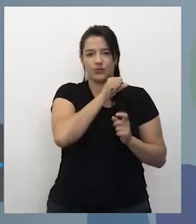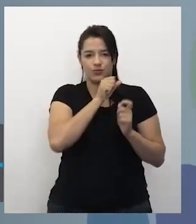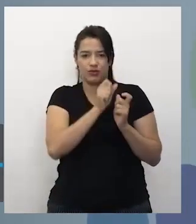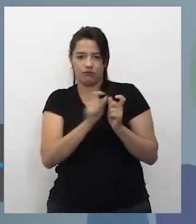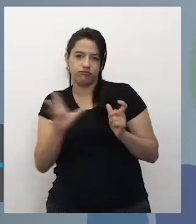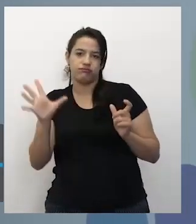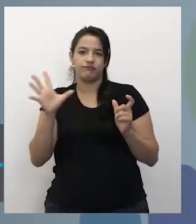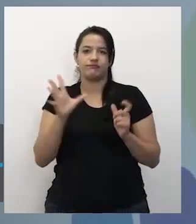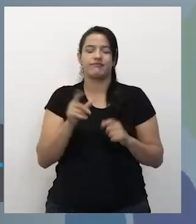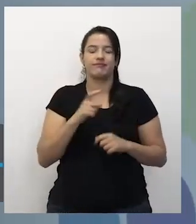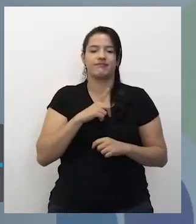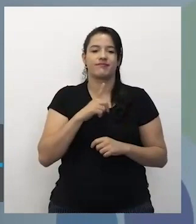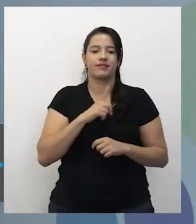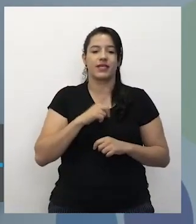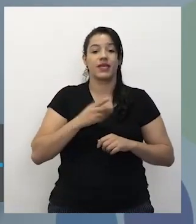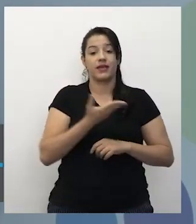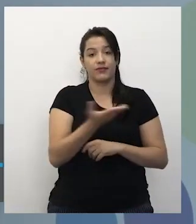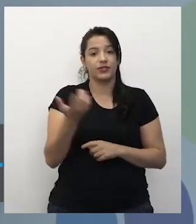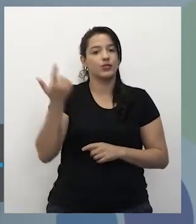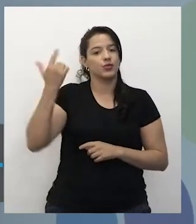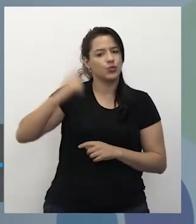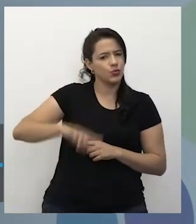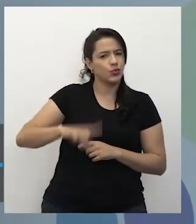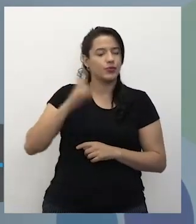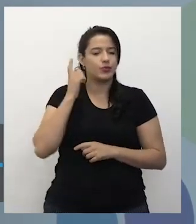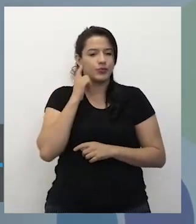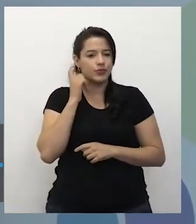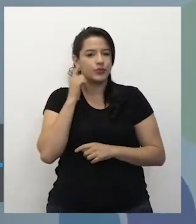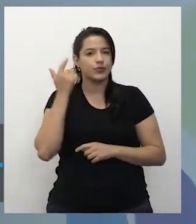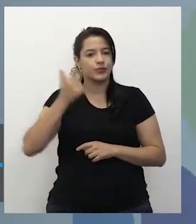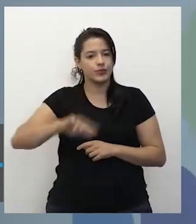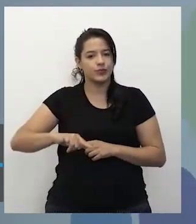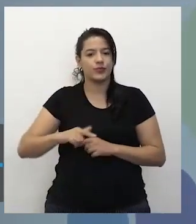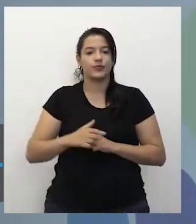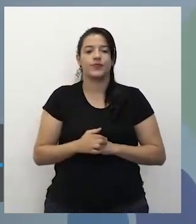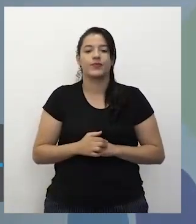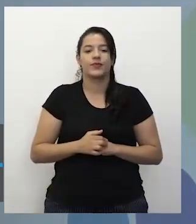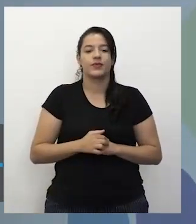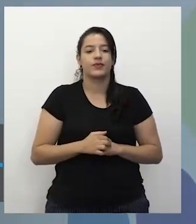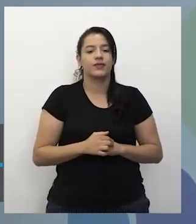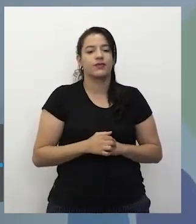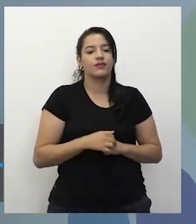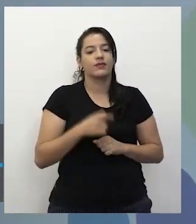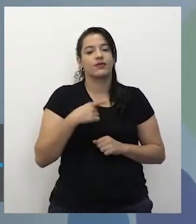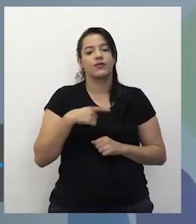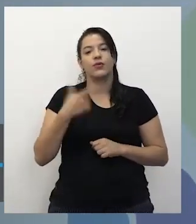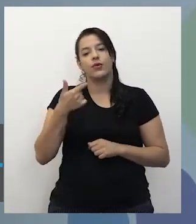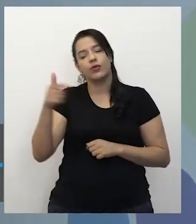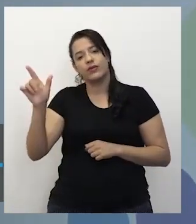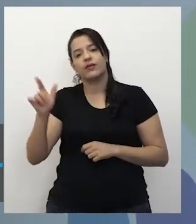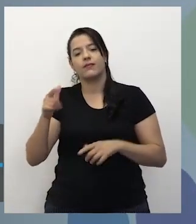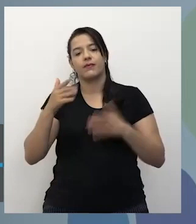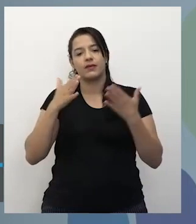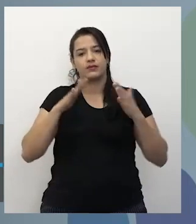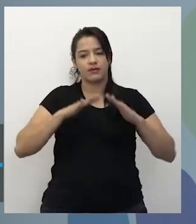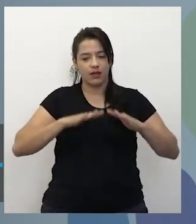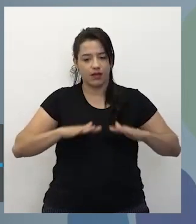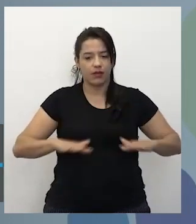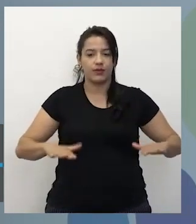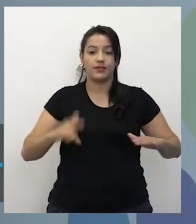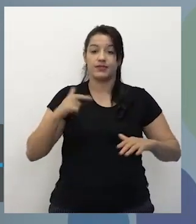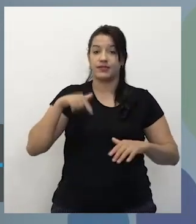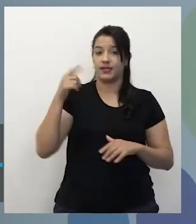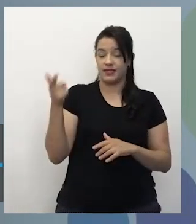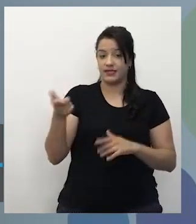E aí, escuta novamente. Aí tem uma outra musiquinha, né? Que é mais A, B, C, D. Só que eu não tenho. Minha